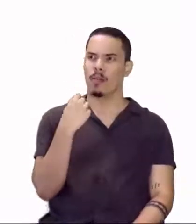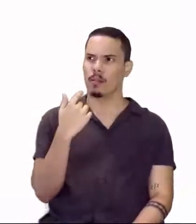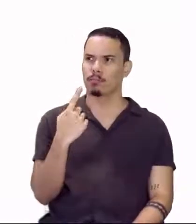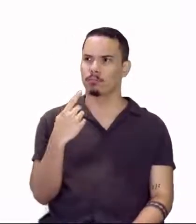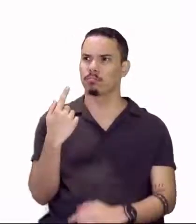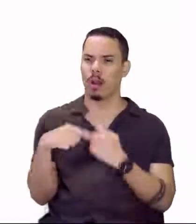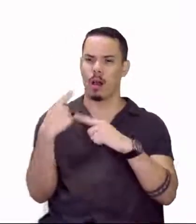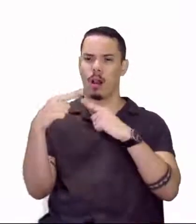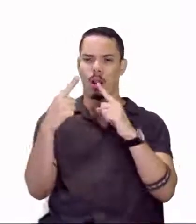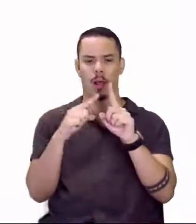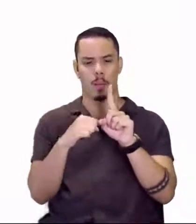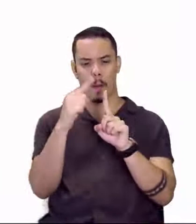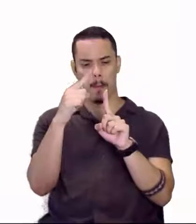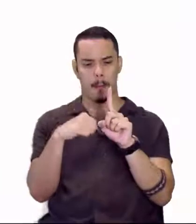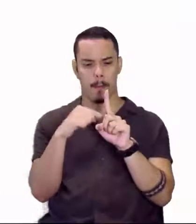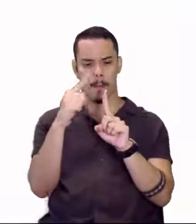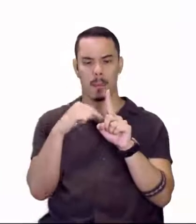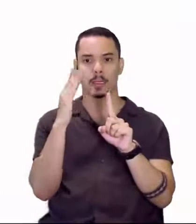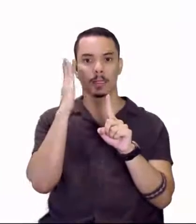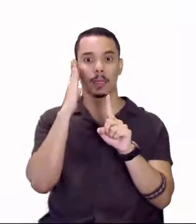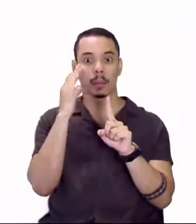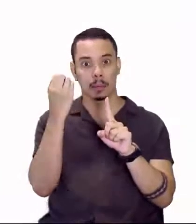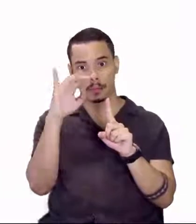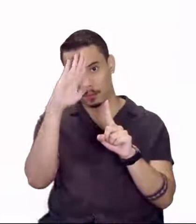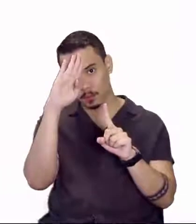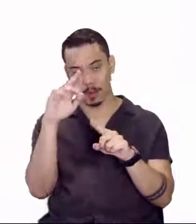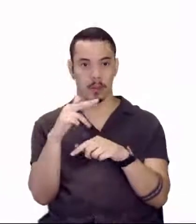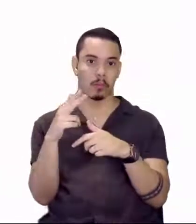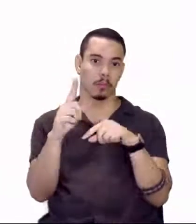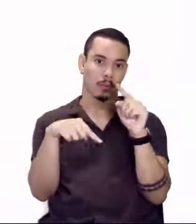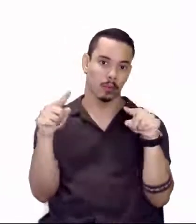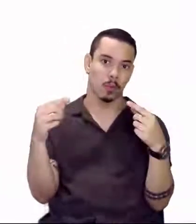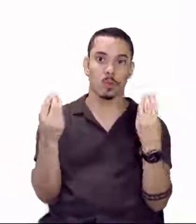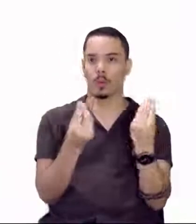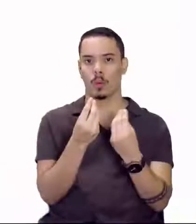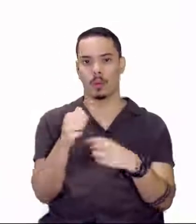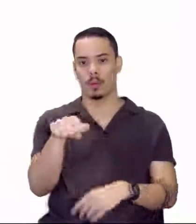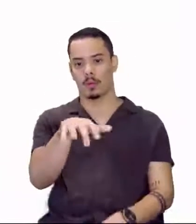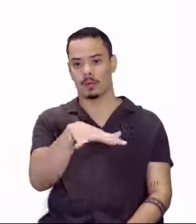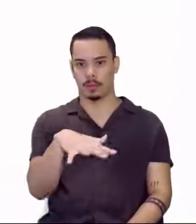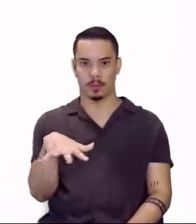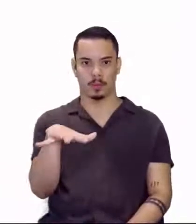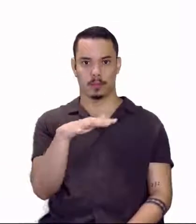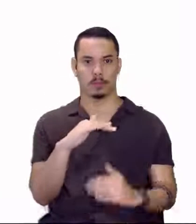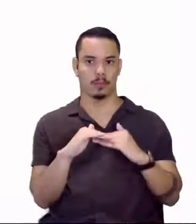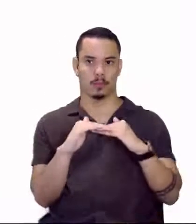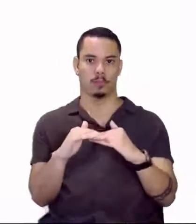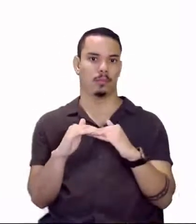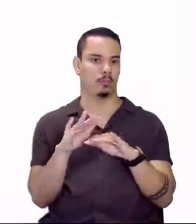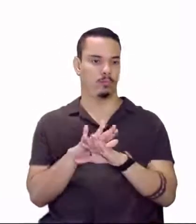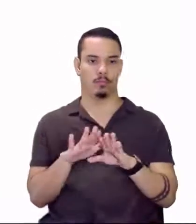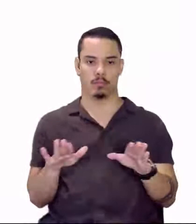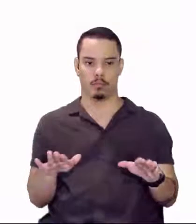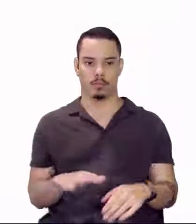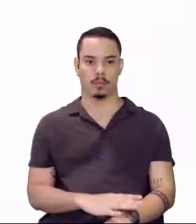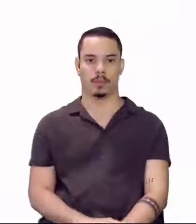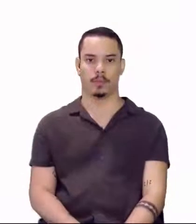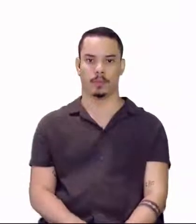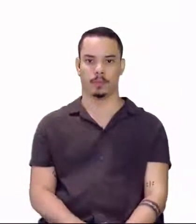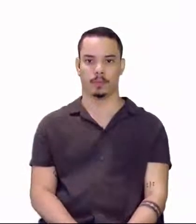líquido naquele termômetro. Por quê? Porque na temperatura ambiente ele está no estado